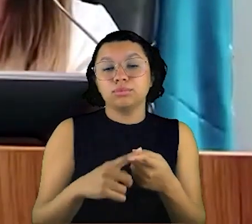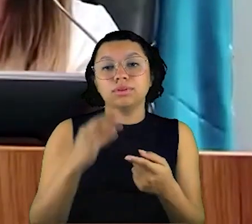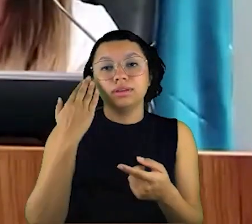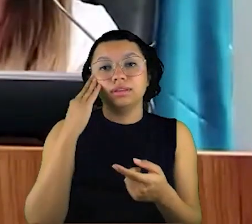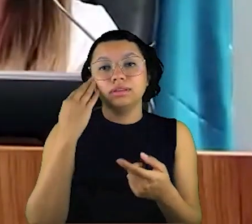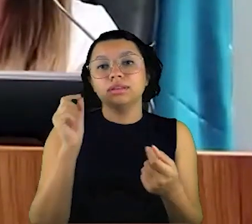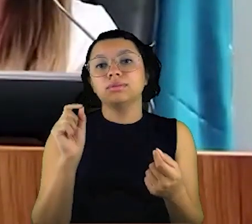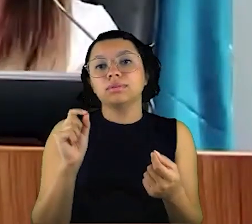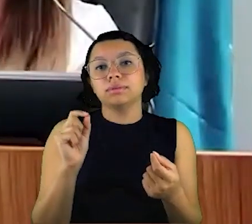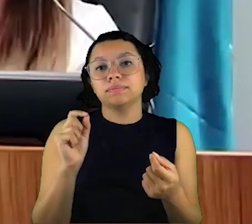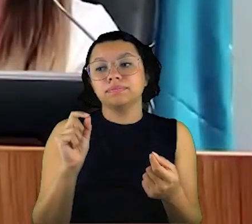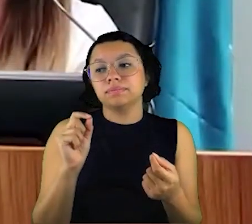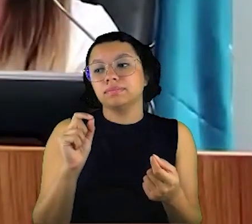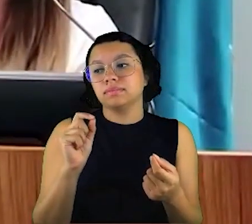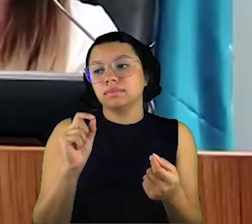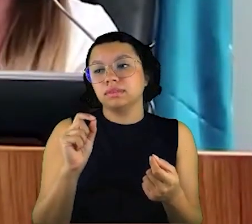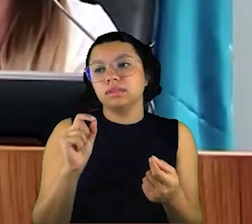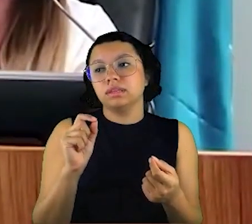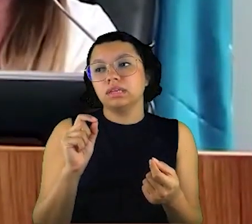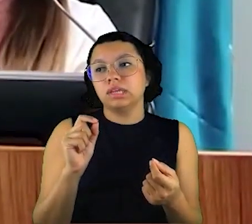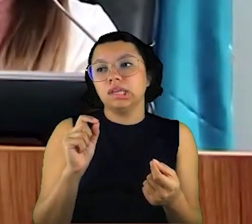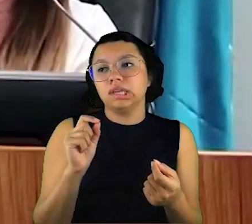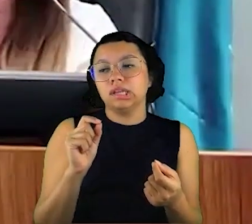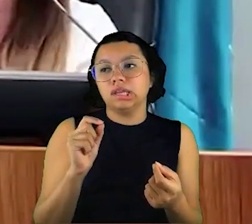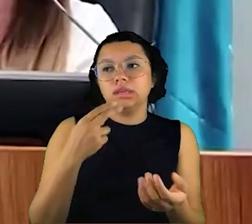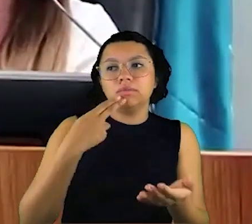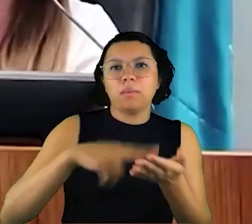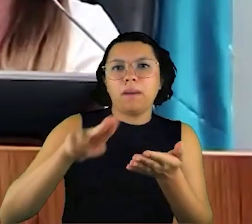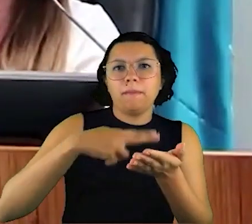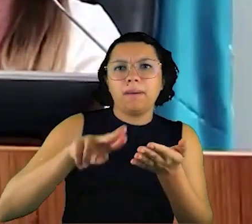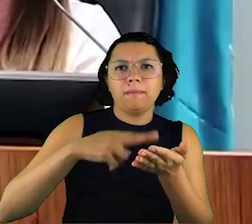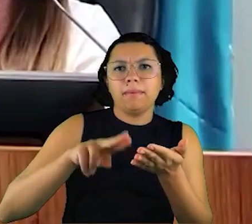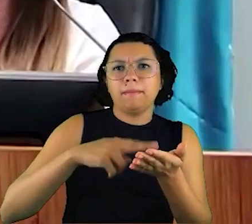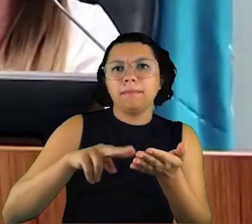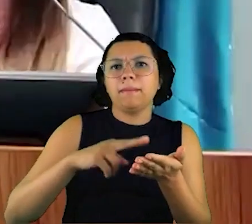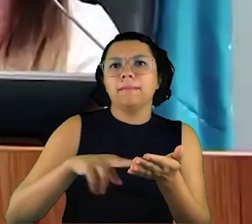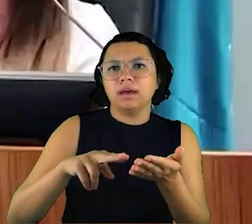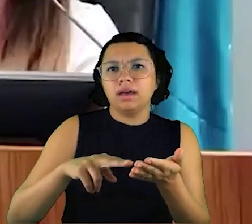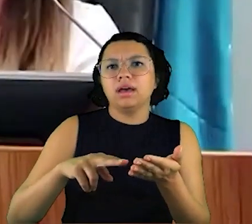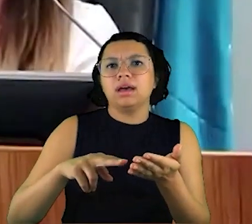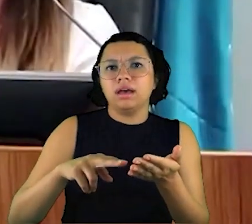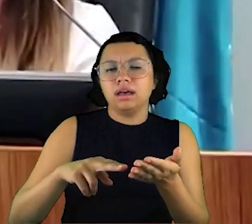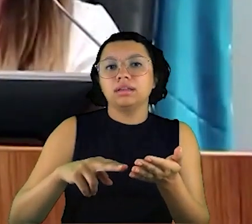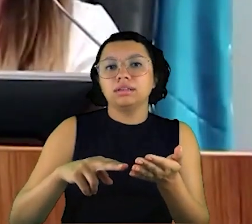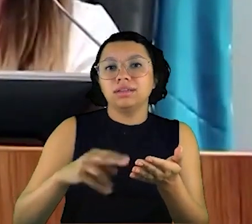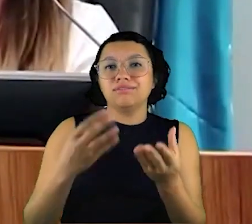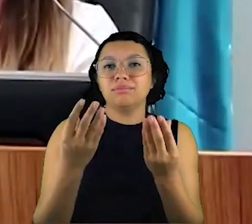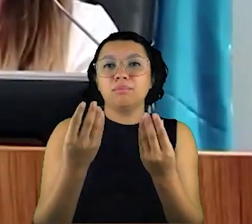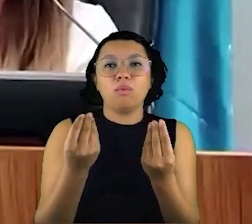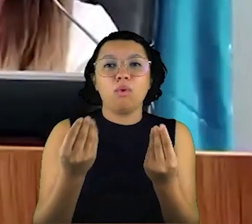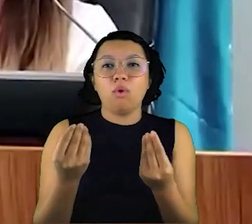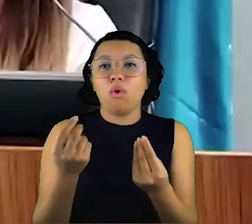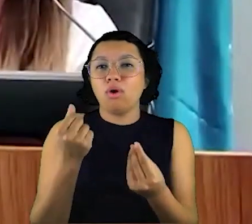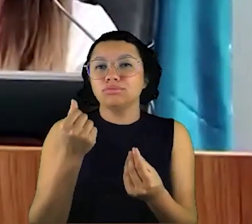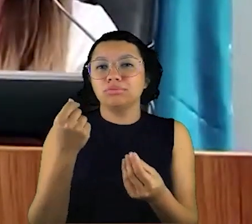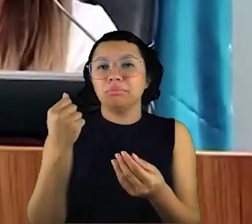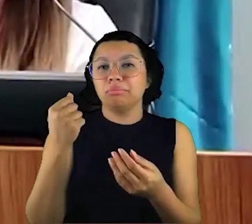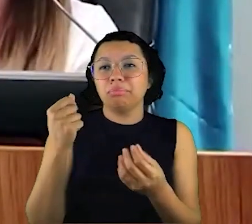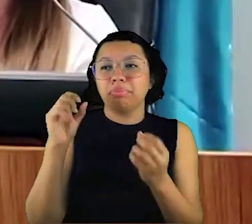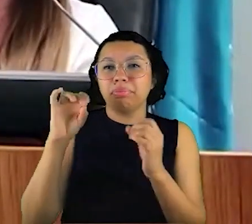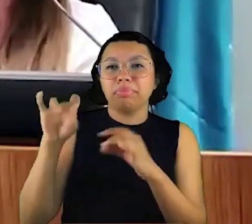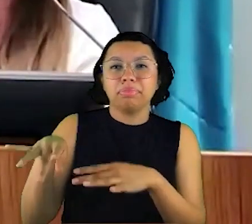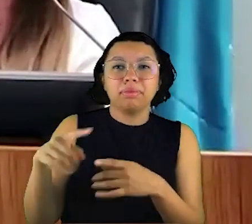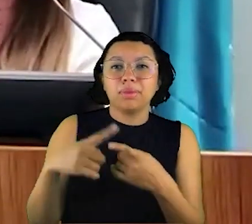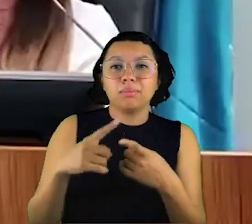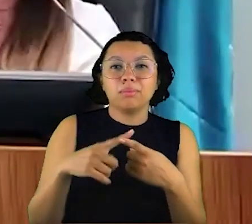chegou à conclusão de que ele jogou uma montanha de dinheiro fora Nossa. quando ele fez o primeiro mutirão, porque as cartas não tinham